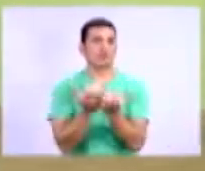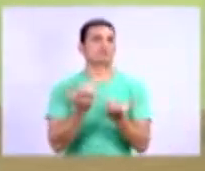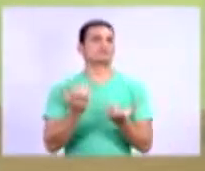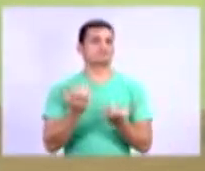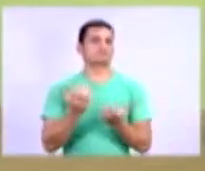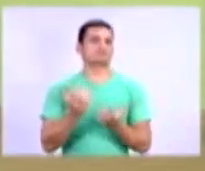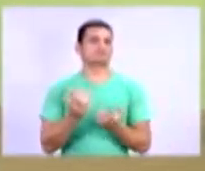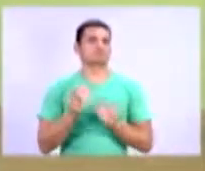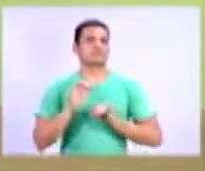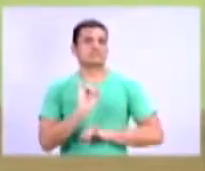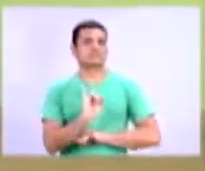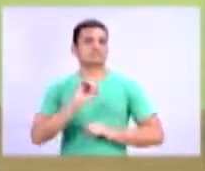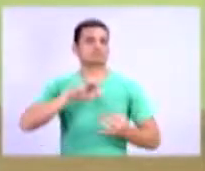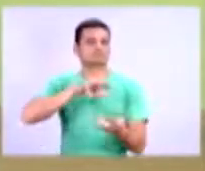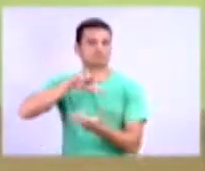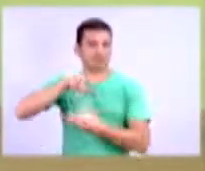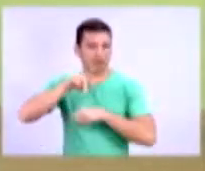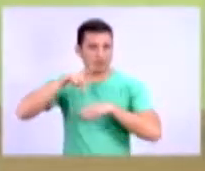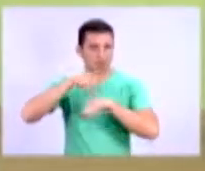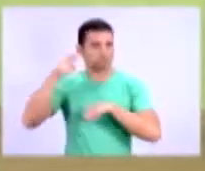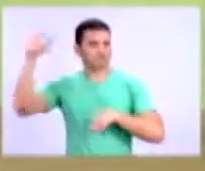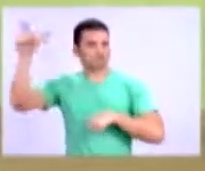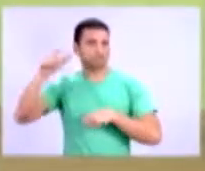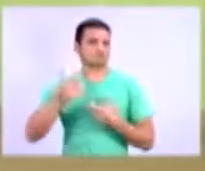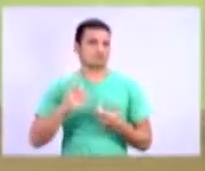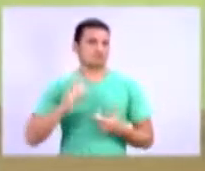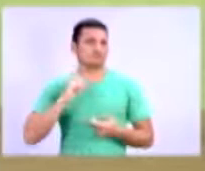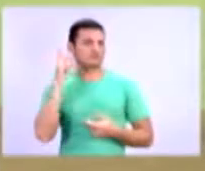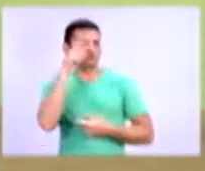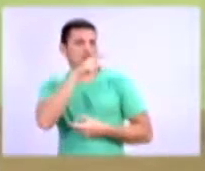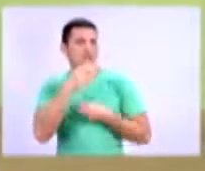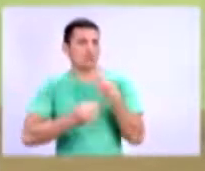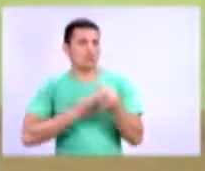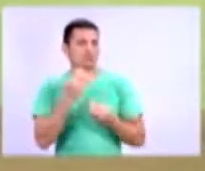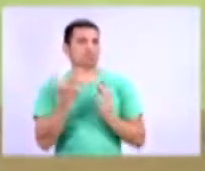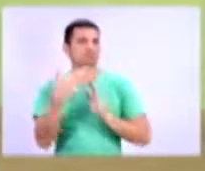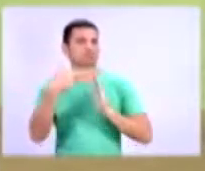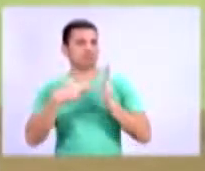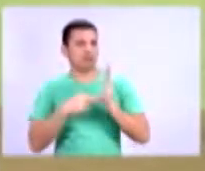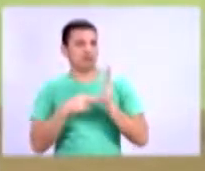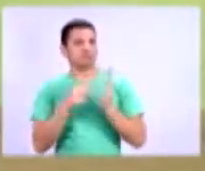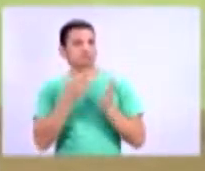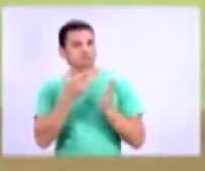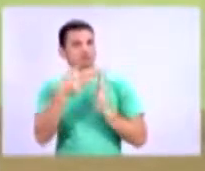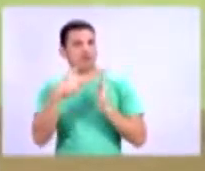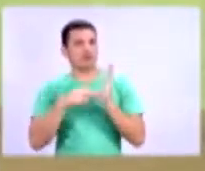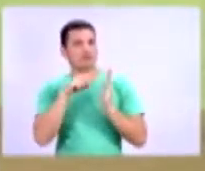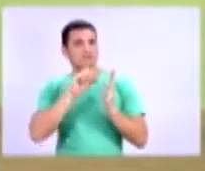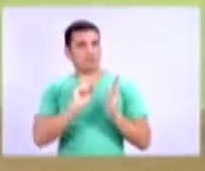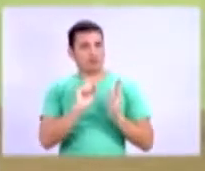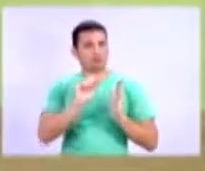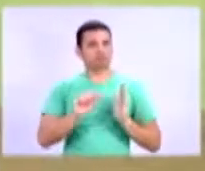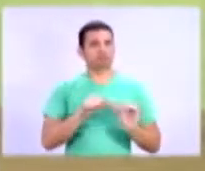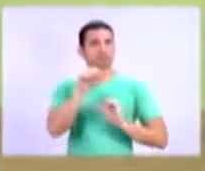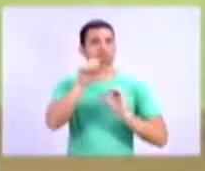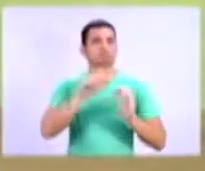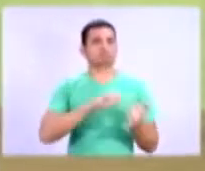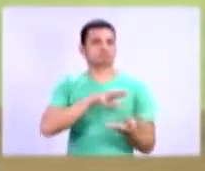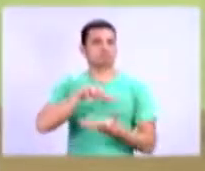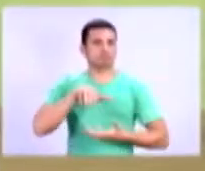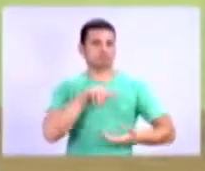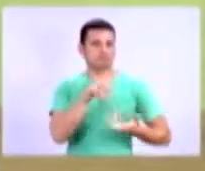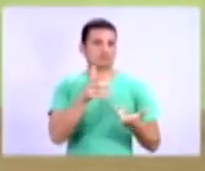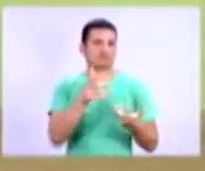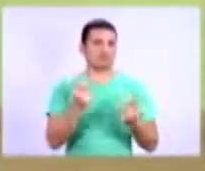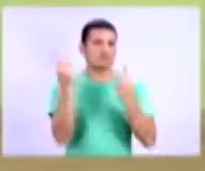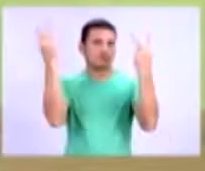há muitas dificuldades em estabelecer critérios, né, que possa se tornar valores universais. O ser